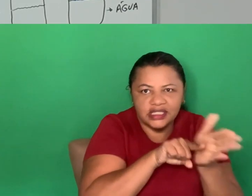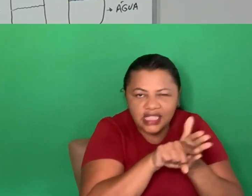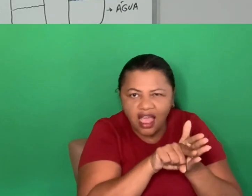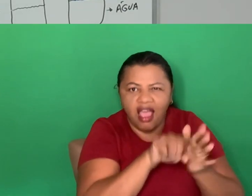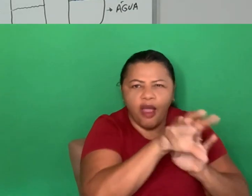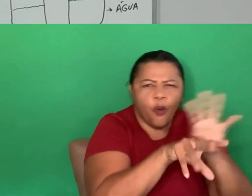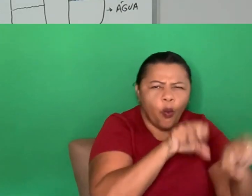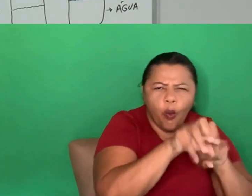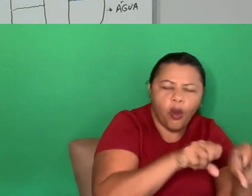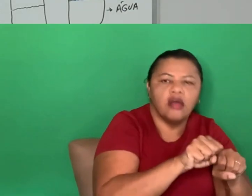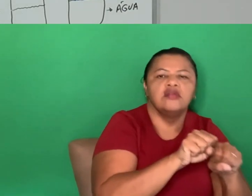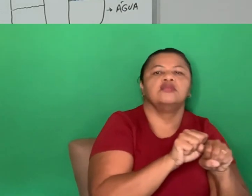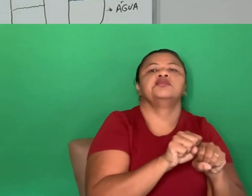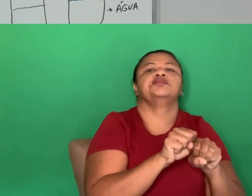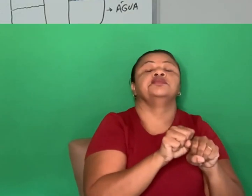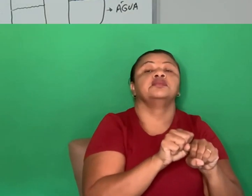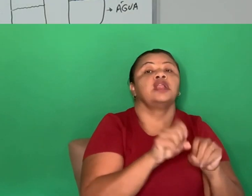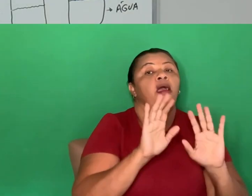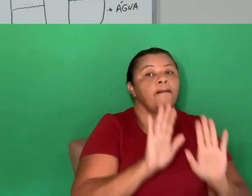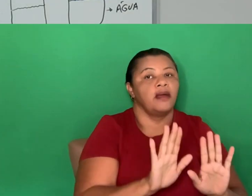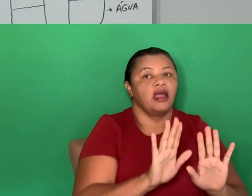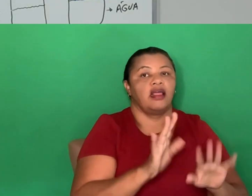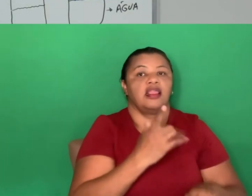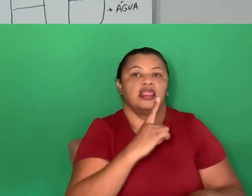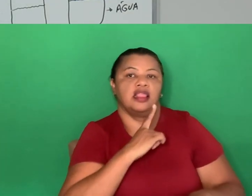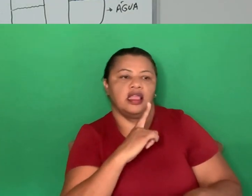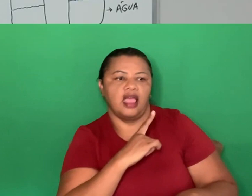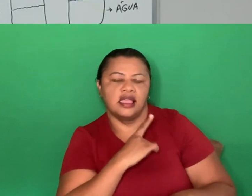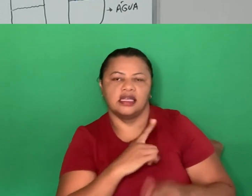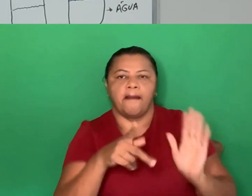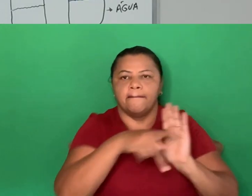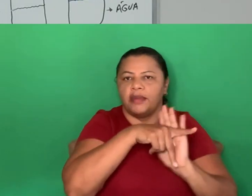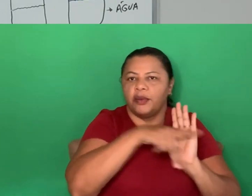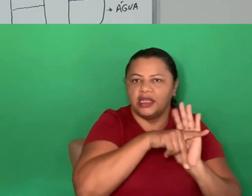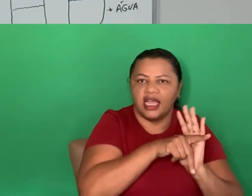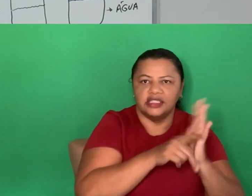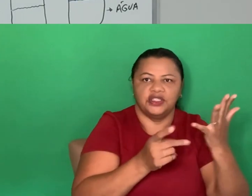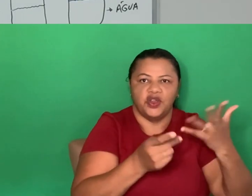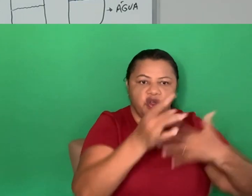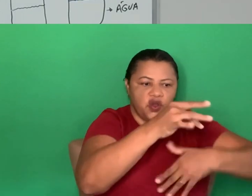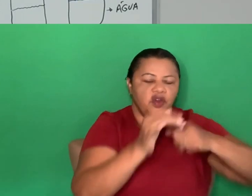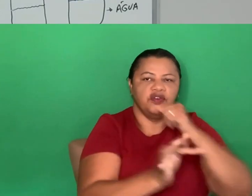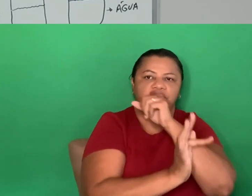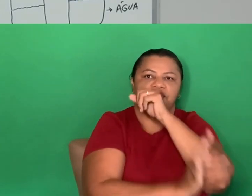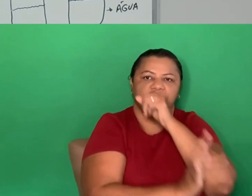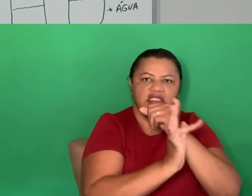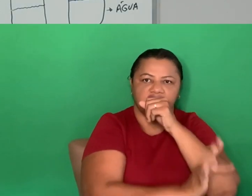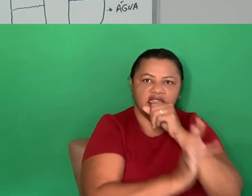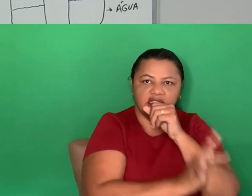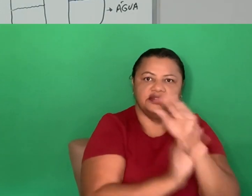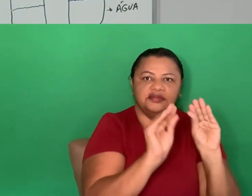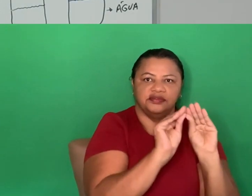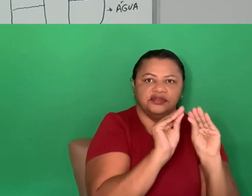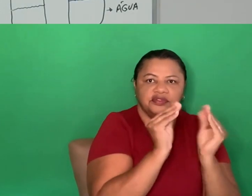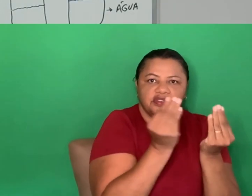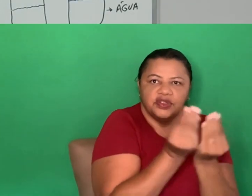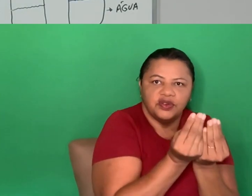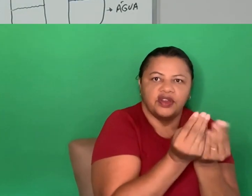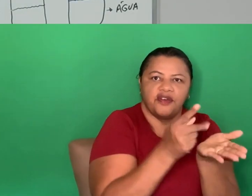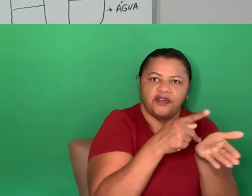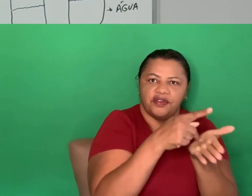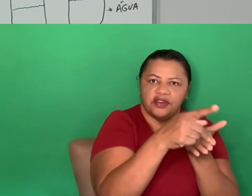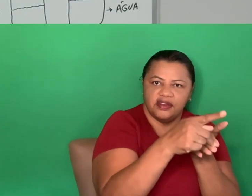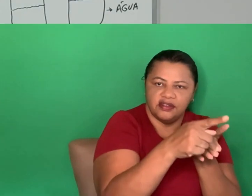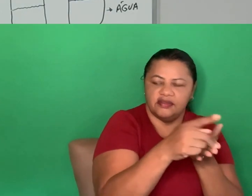A água, se for água pura, ela começa a ferver a 100 graus Celsius e termina de ferver a 100 graus Celsius. Do início ao